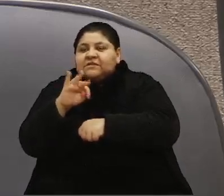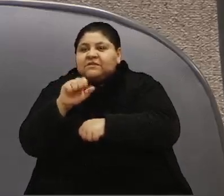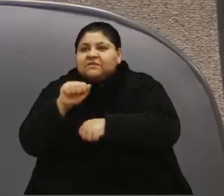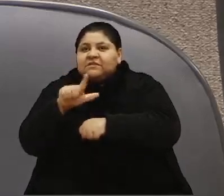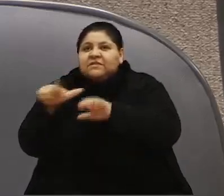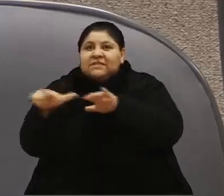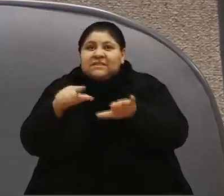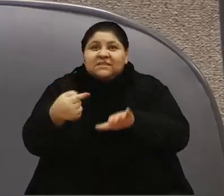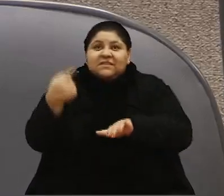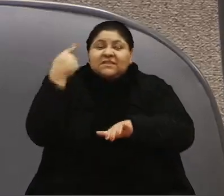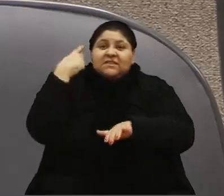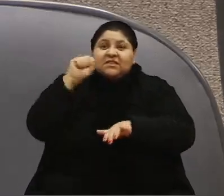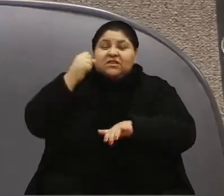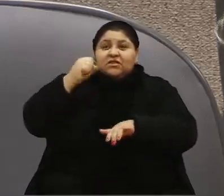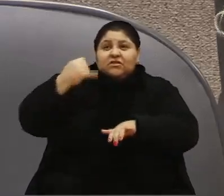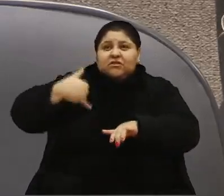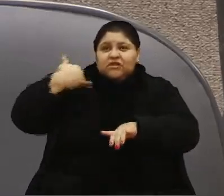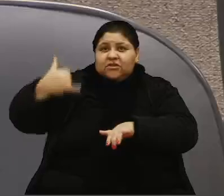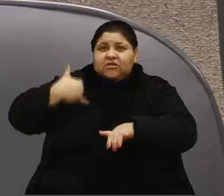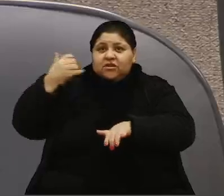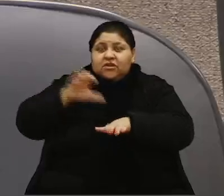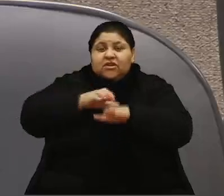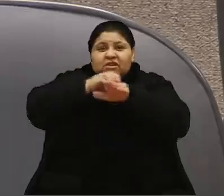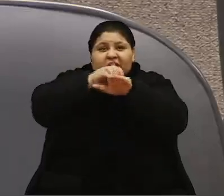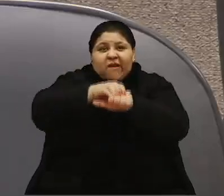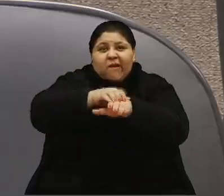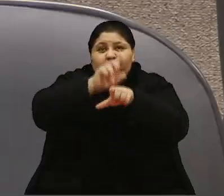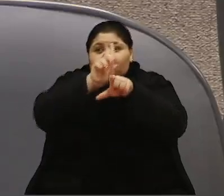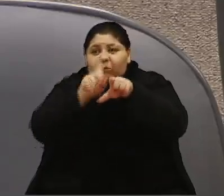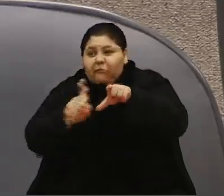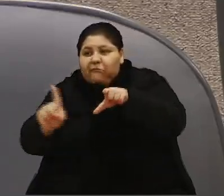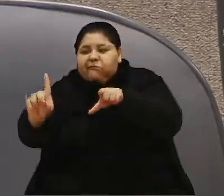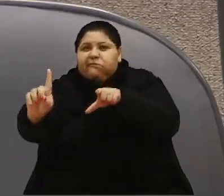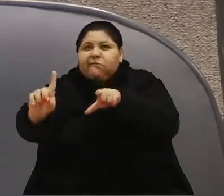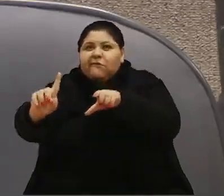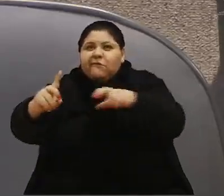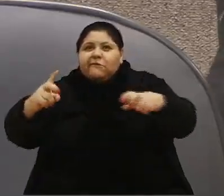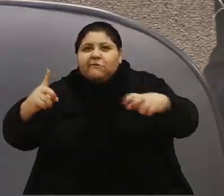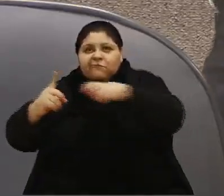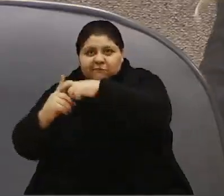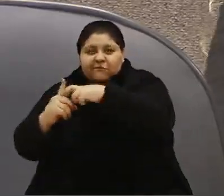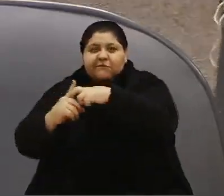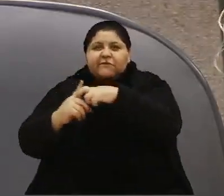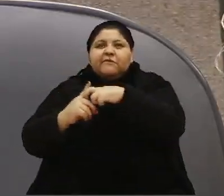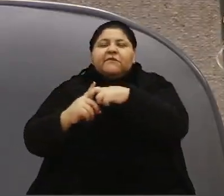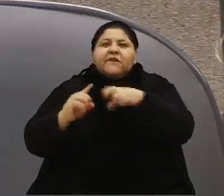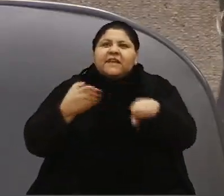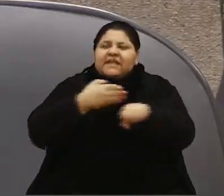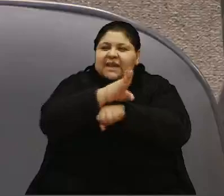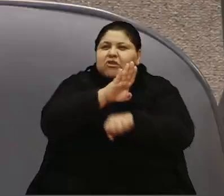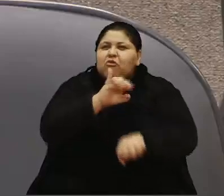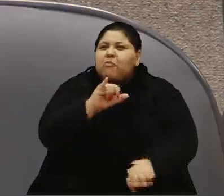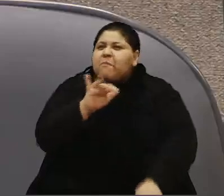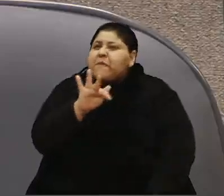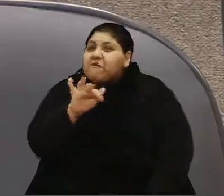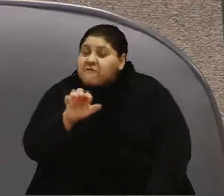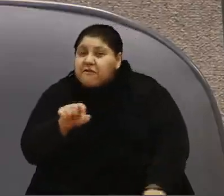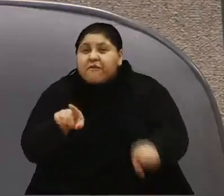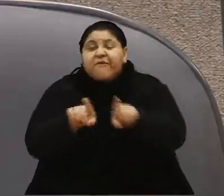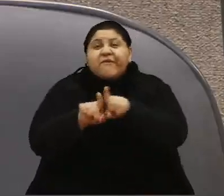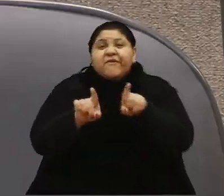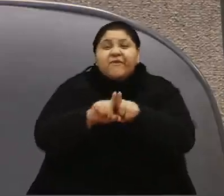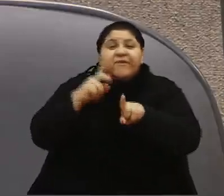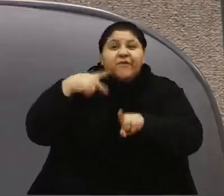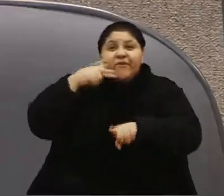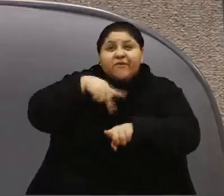aí de 80 anos que desceu do transporte coletivo e teve que atravessar. A entrada do BIF, como o vereador Pedro Rodrigues falou ontem, a questão